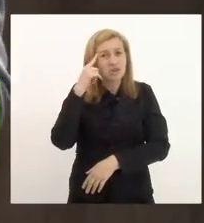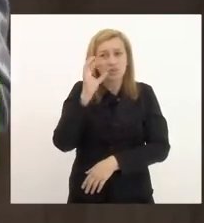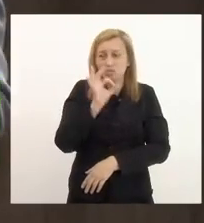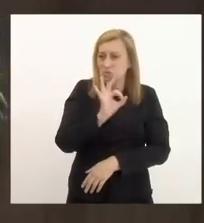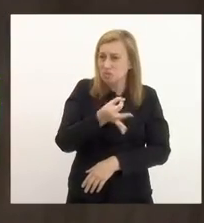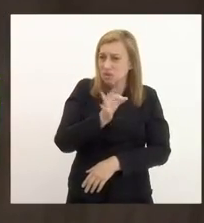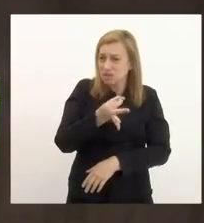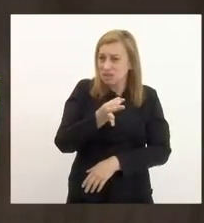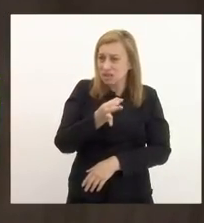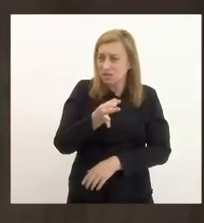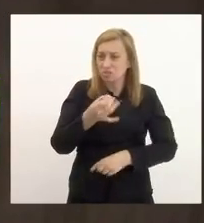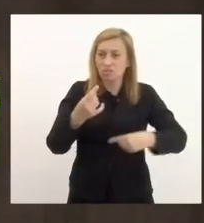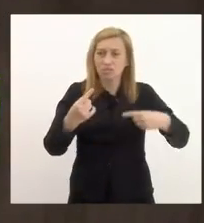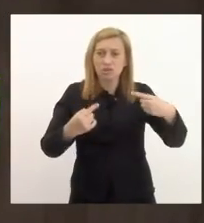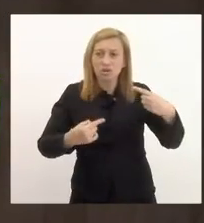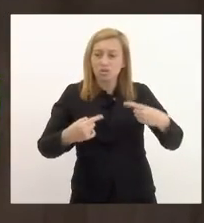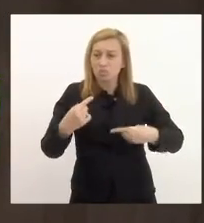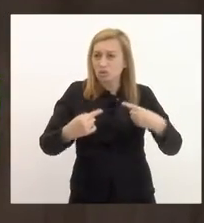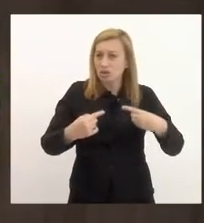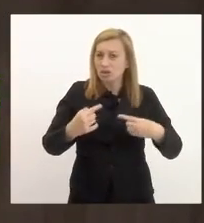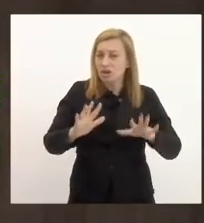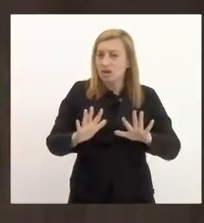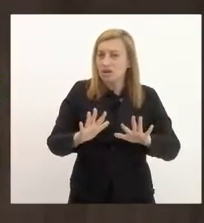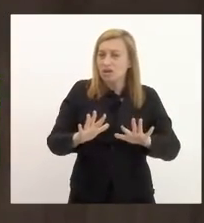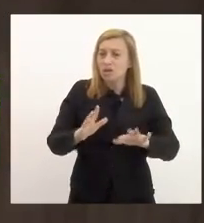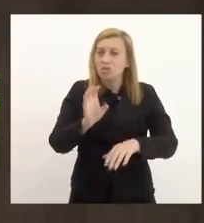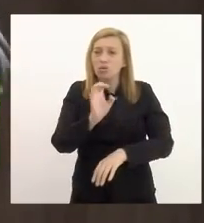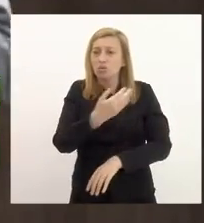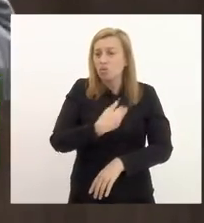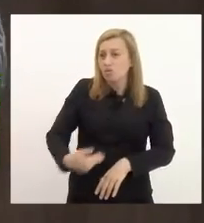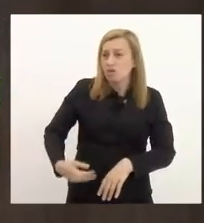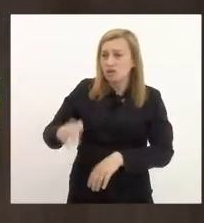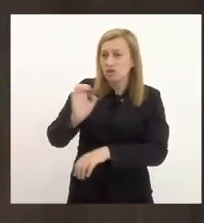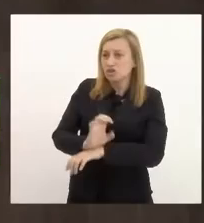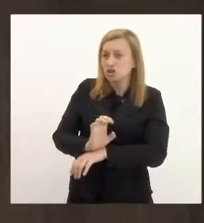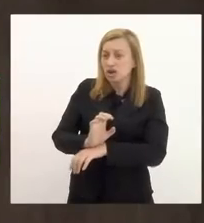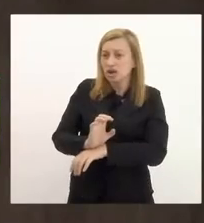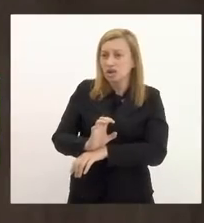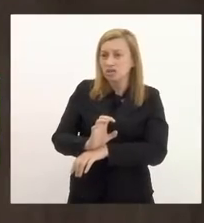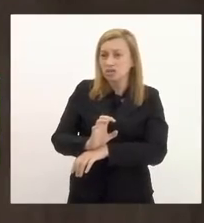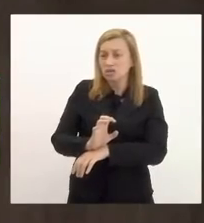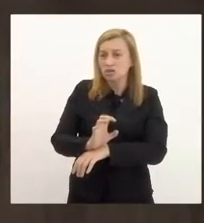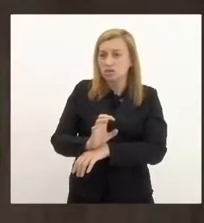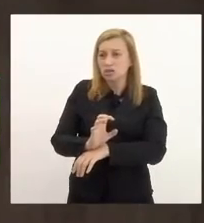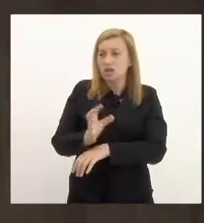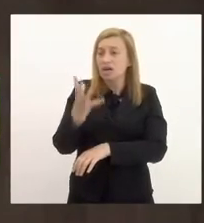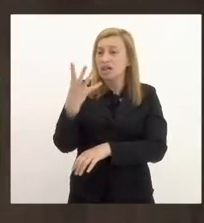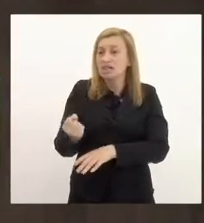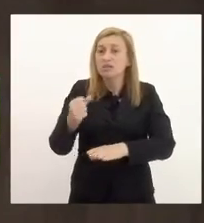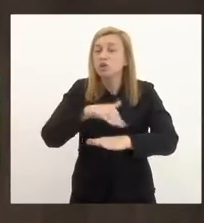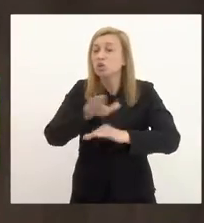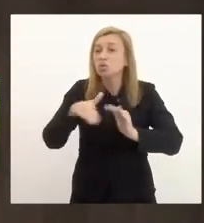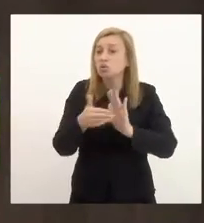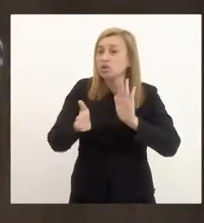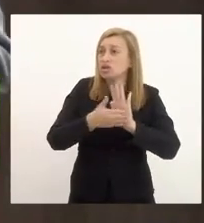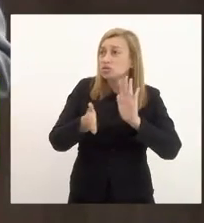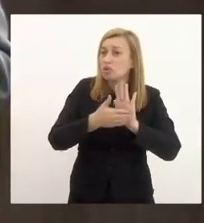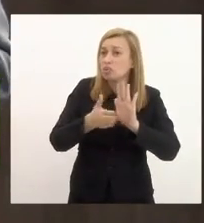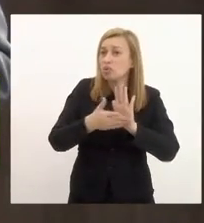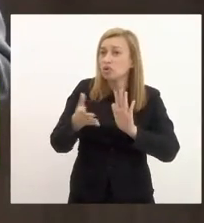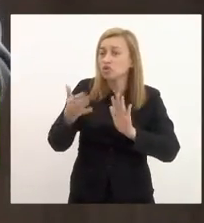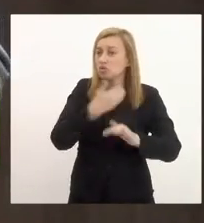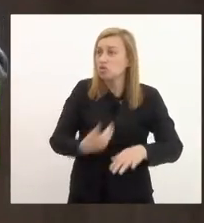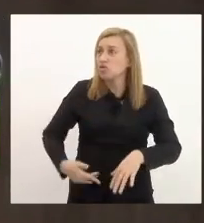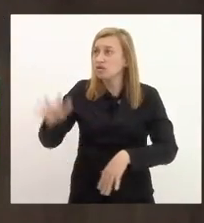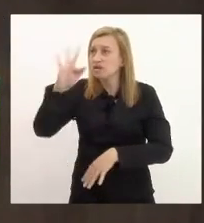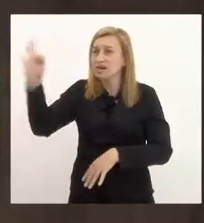certo alinhamento político faz com que o governo do estado assuma todas as propostas de governo federal sem discutir